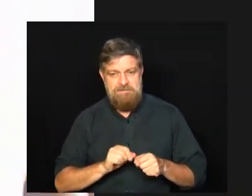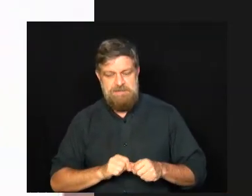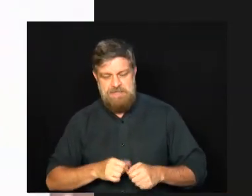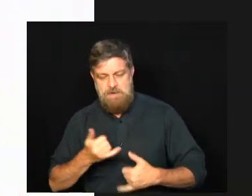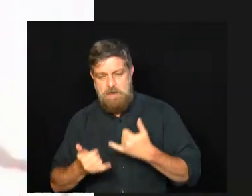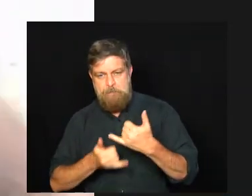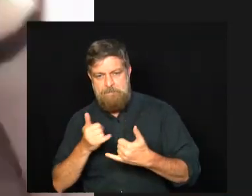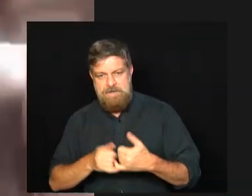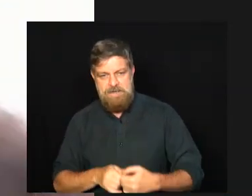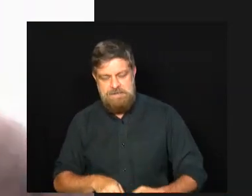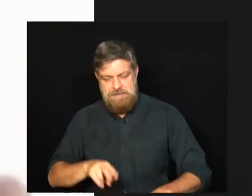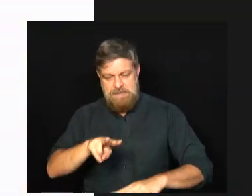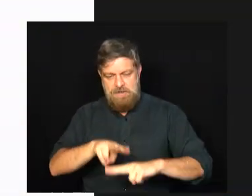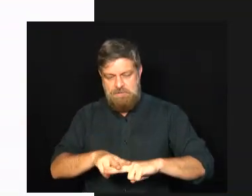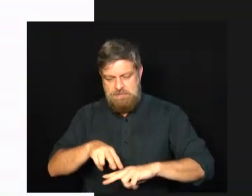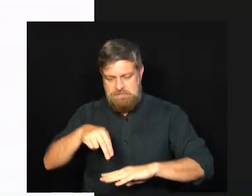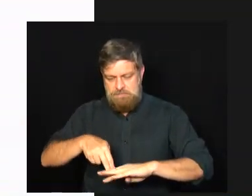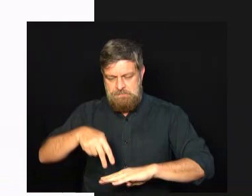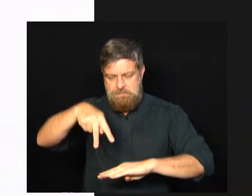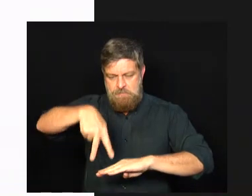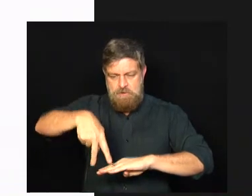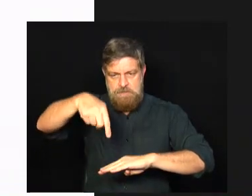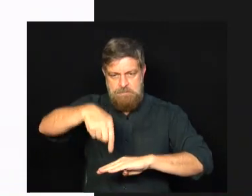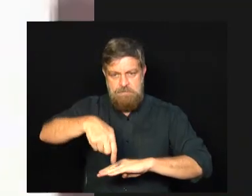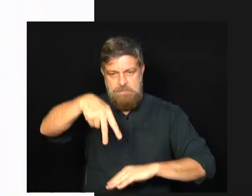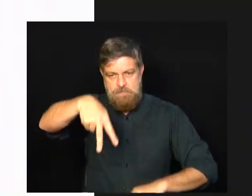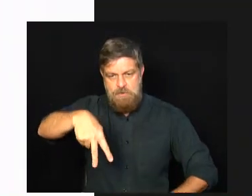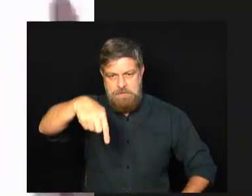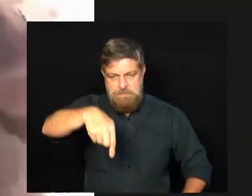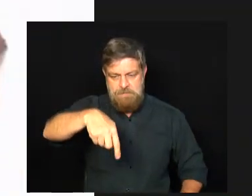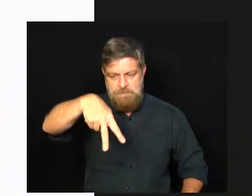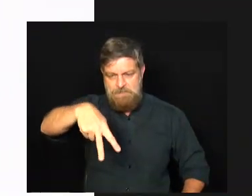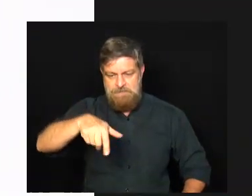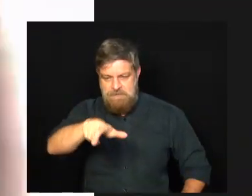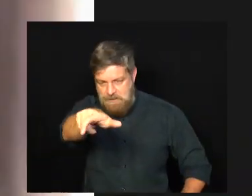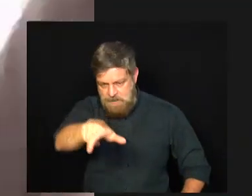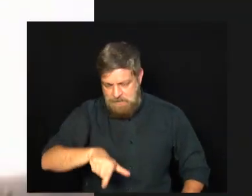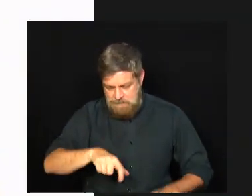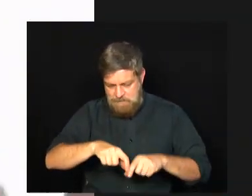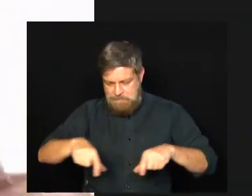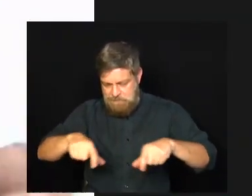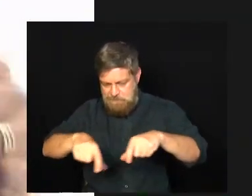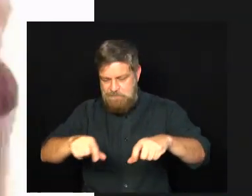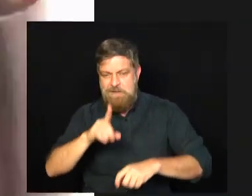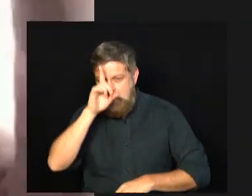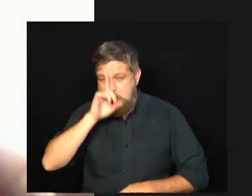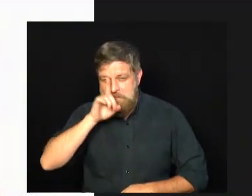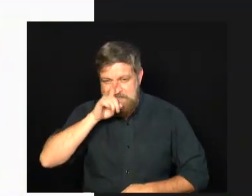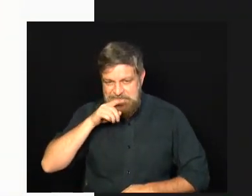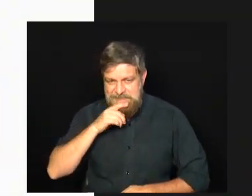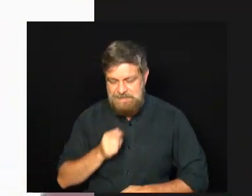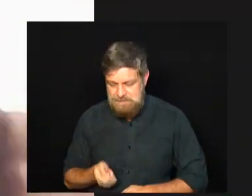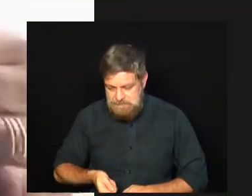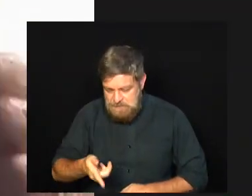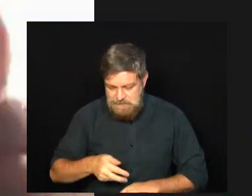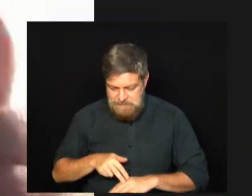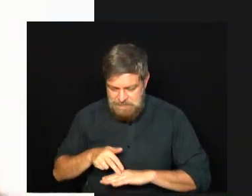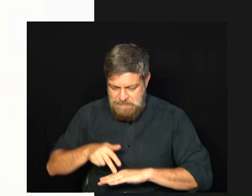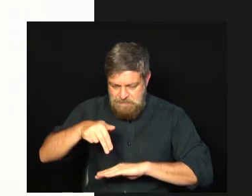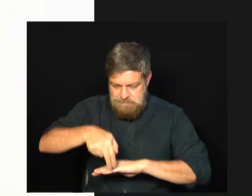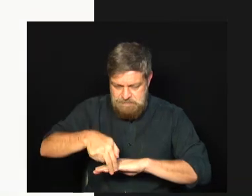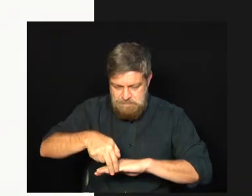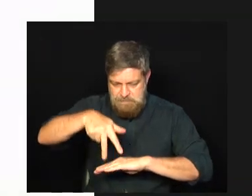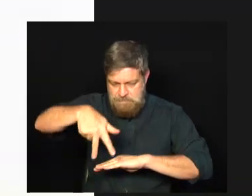amarelinha gigante. Vocês não podem imaginar os pais pulando amarelinha com os filhos,